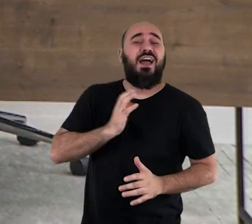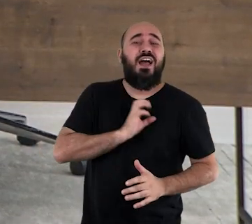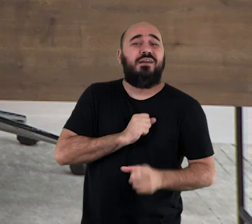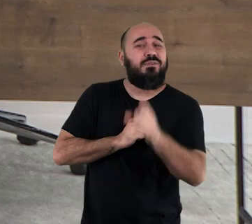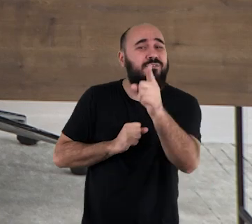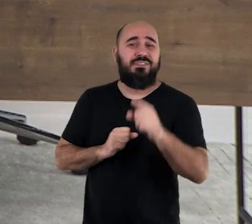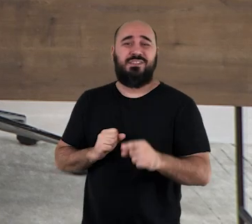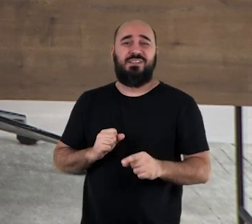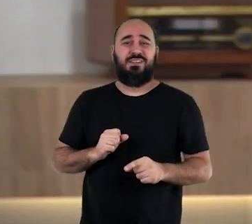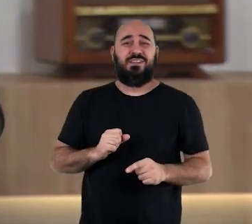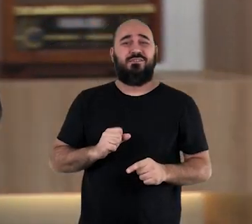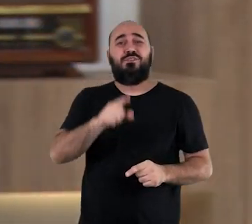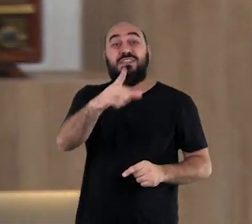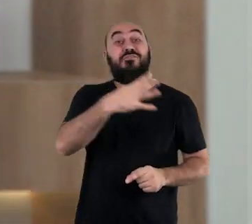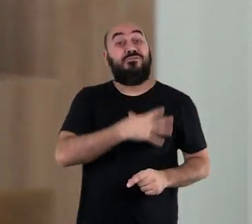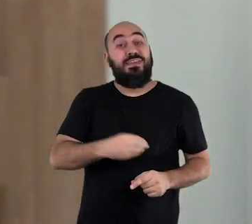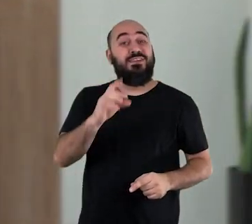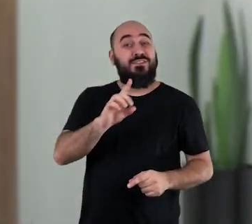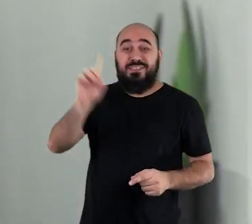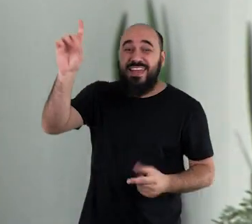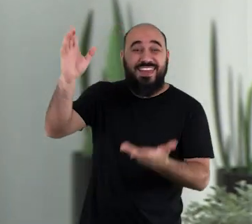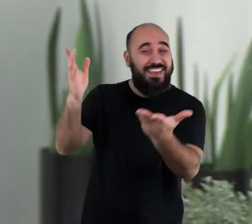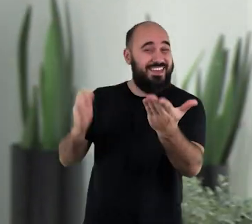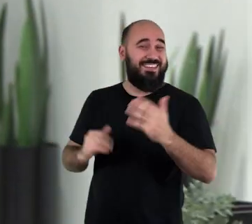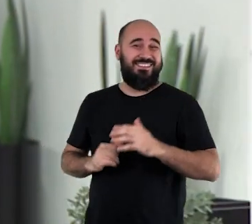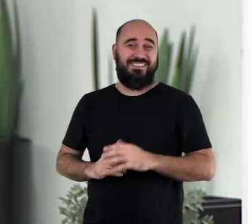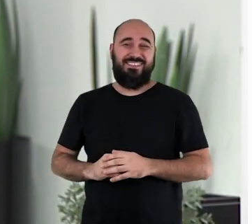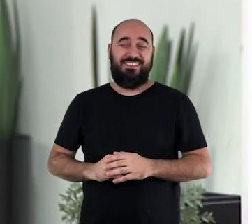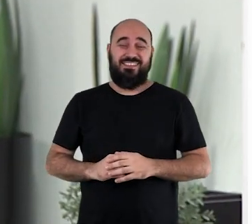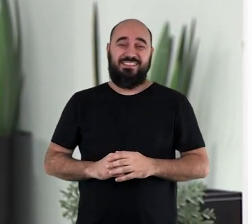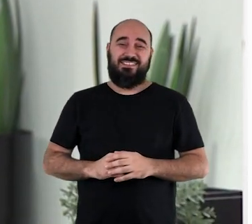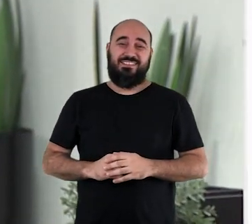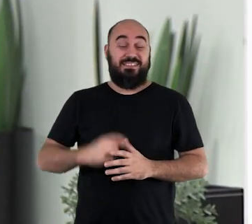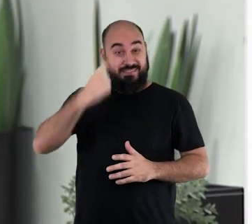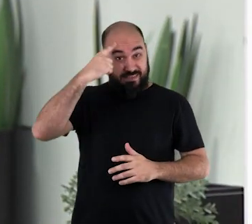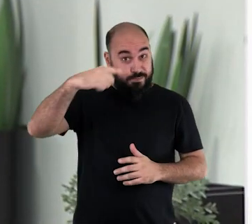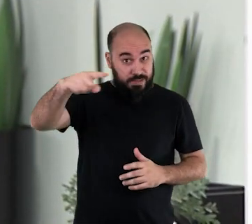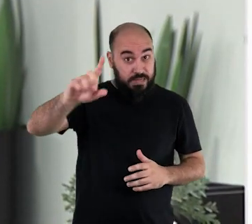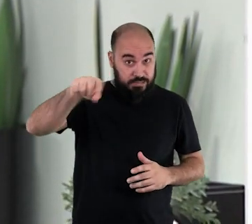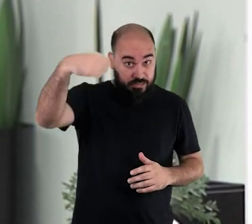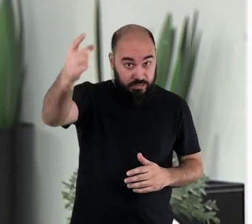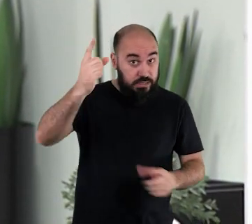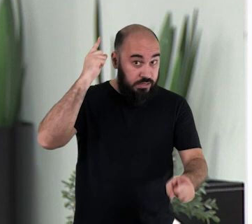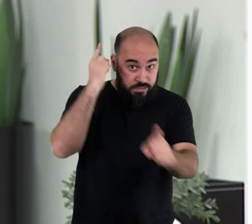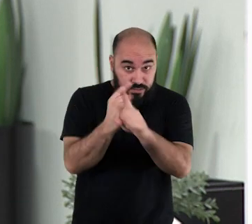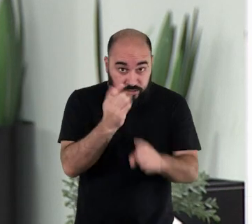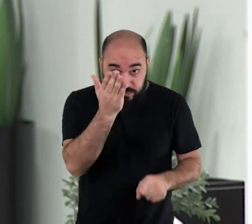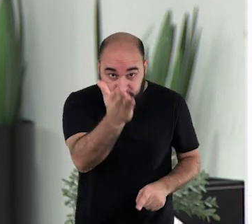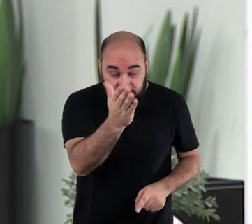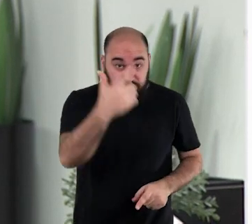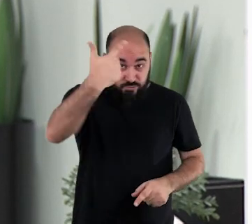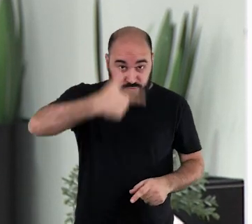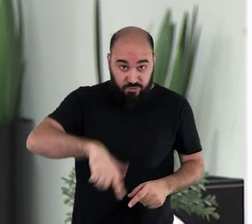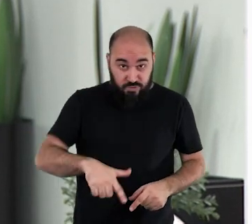esqueça disso. E se o Senhor nos permitir, a gente se vê então na próxima semana,